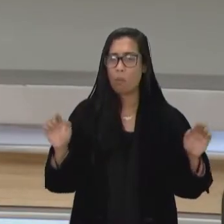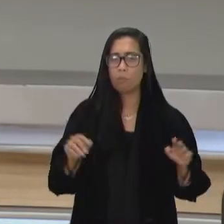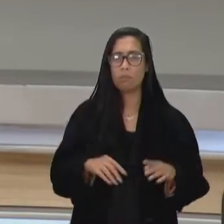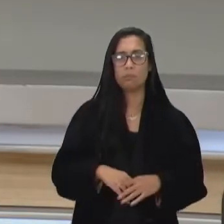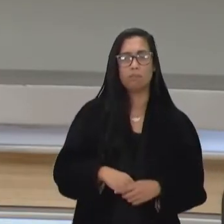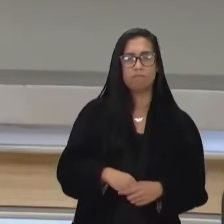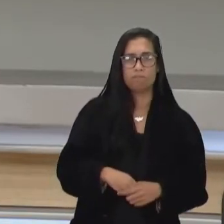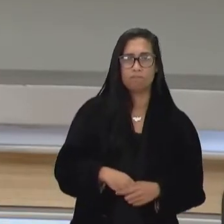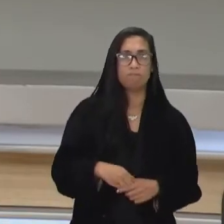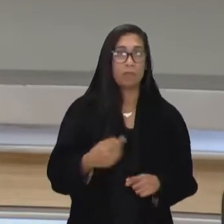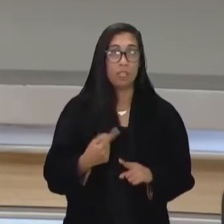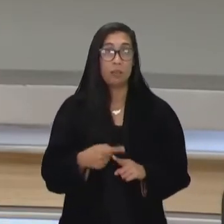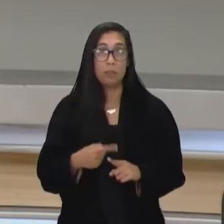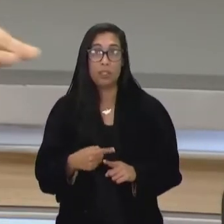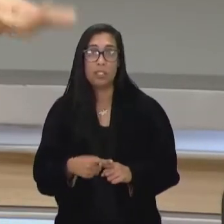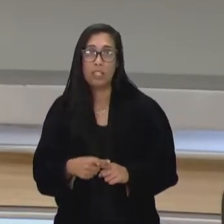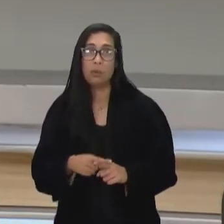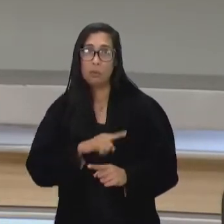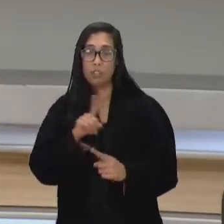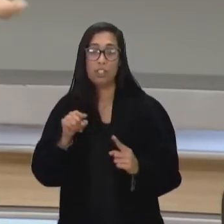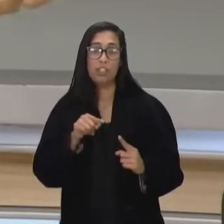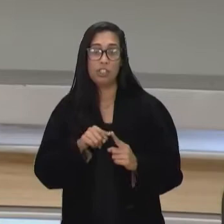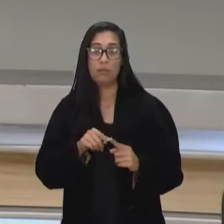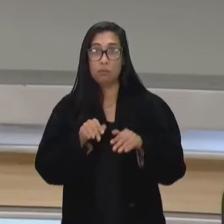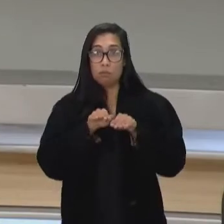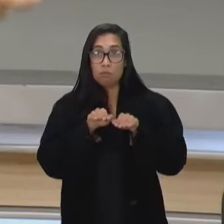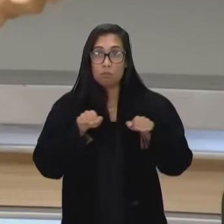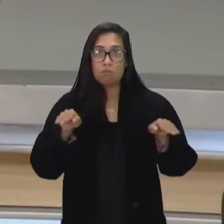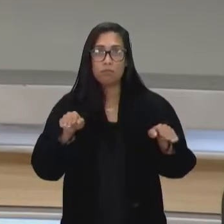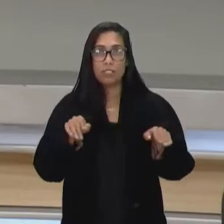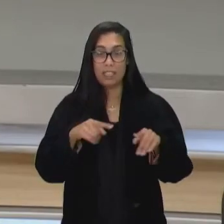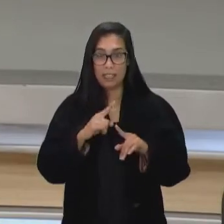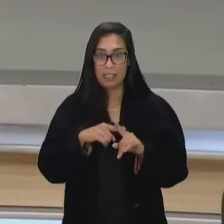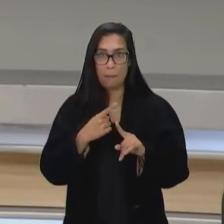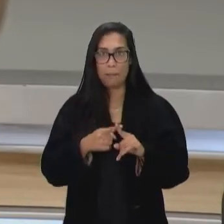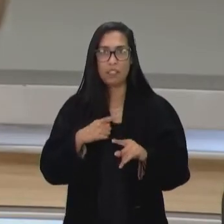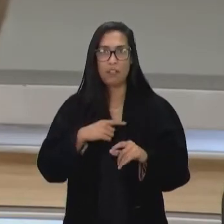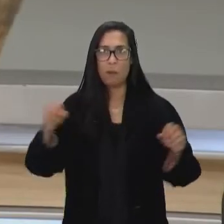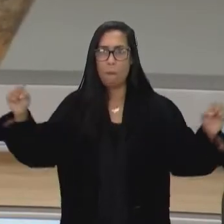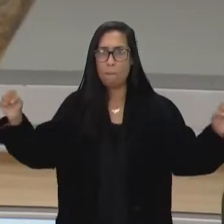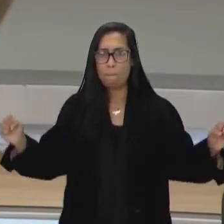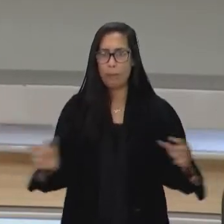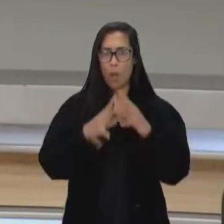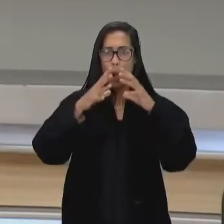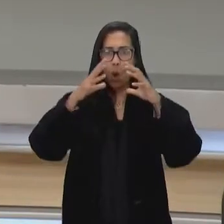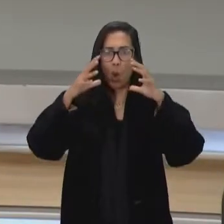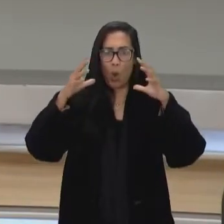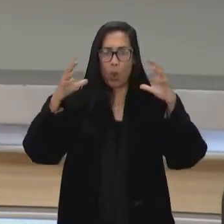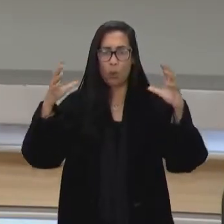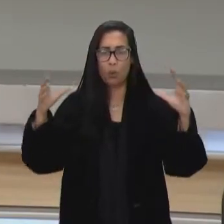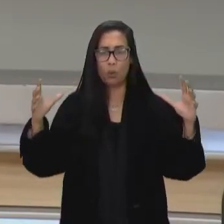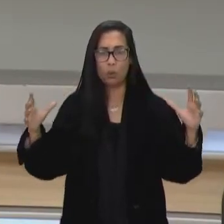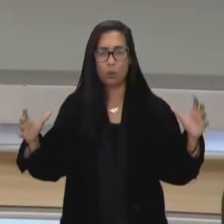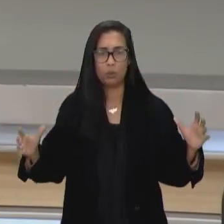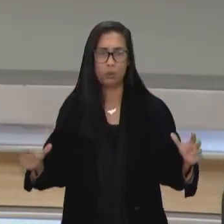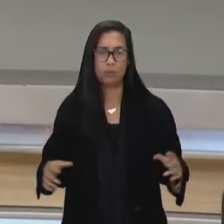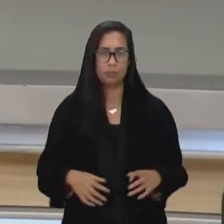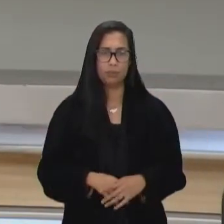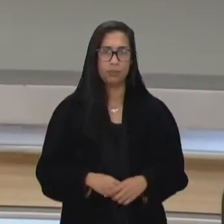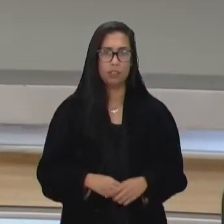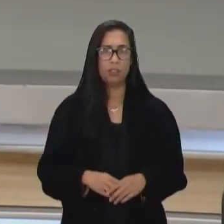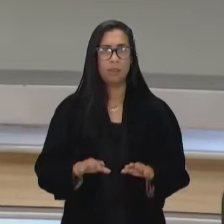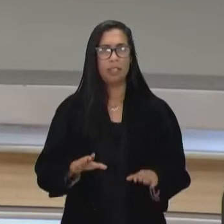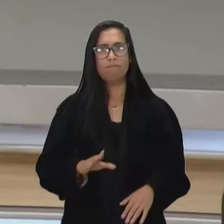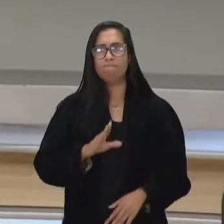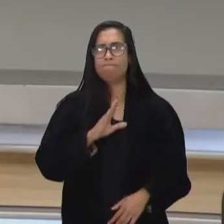não tem explosão no espaço, porque não tem som, mas tudo bem, a gente aceita. Mas quebrou o